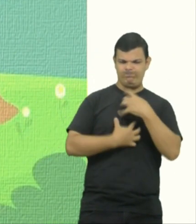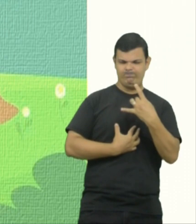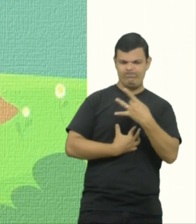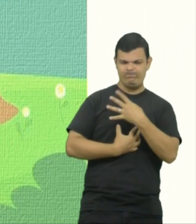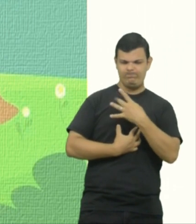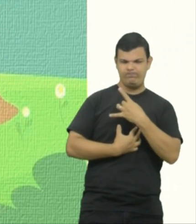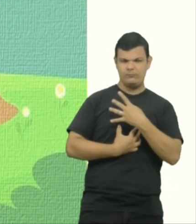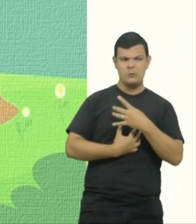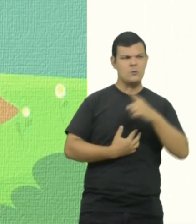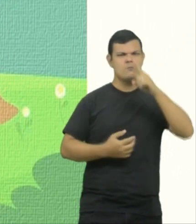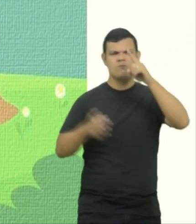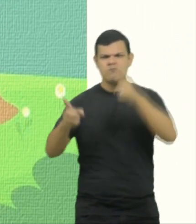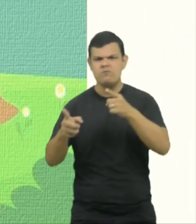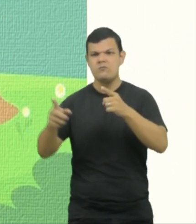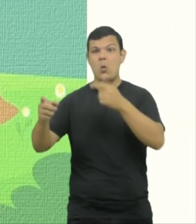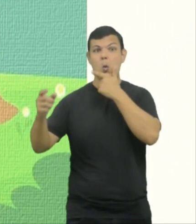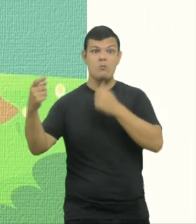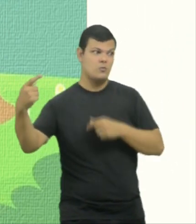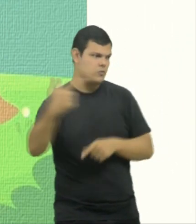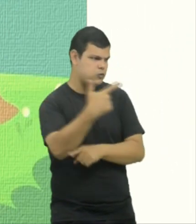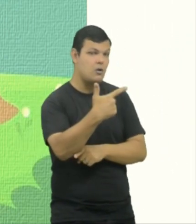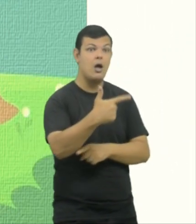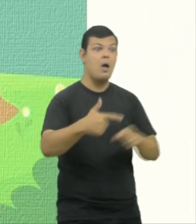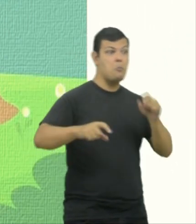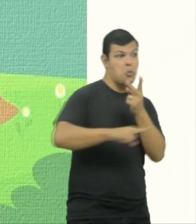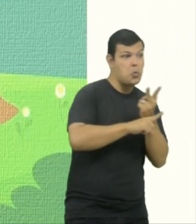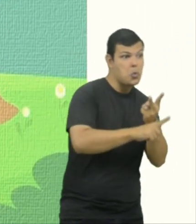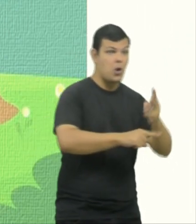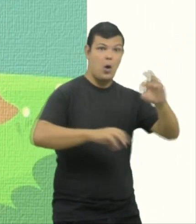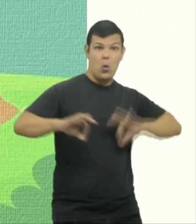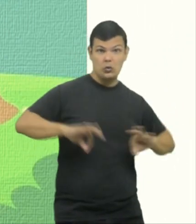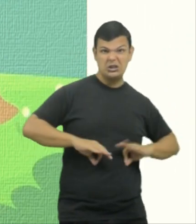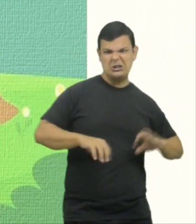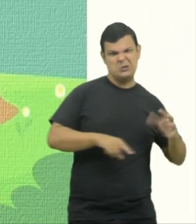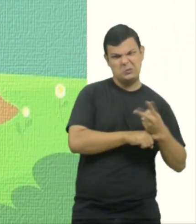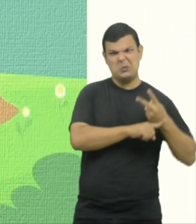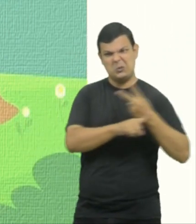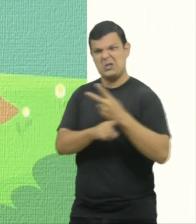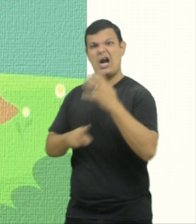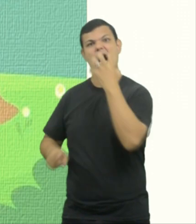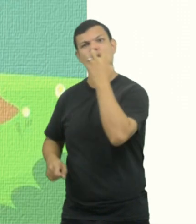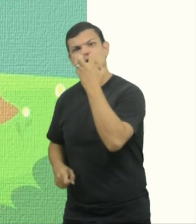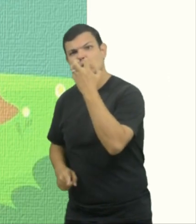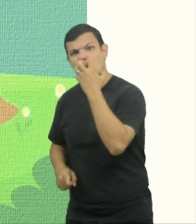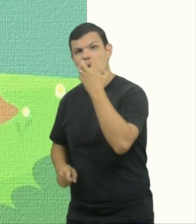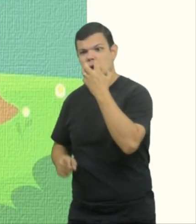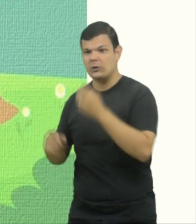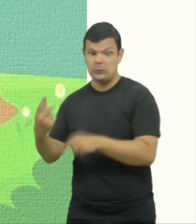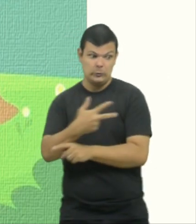negou a obedecer. O macaco foi até a morte.